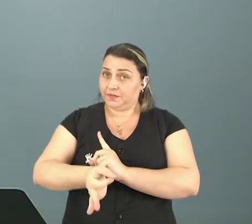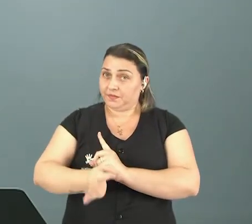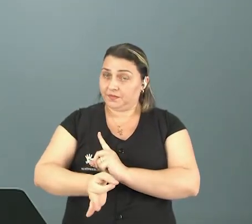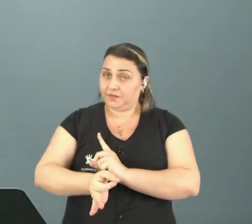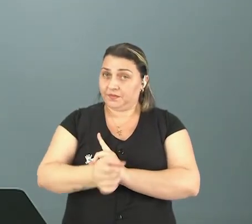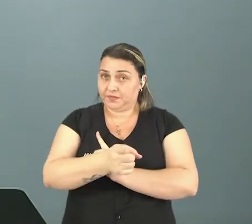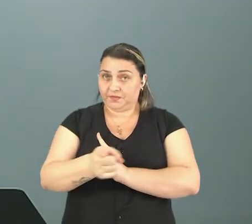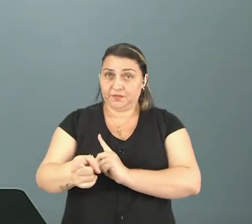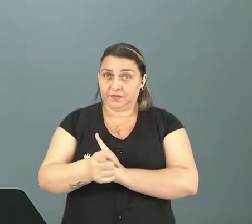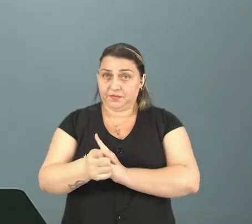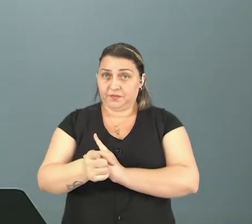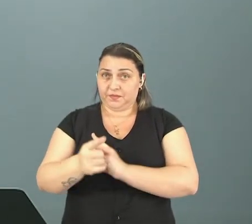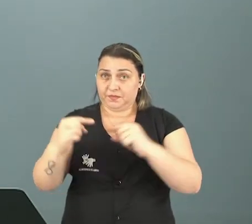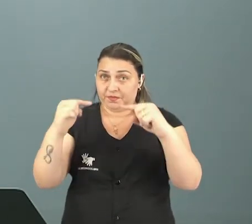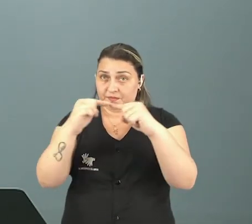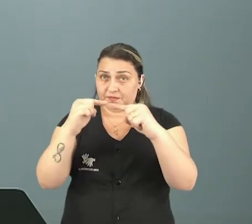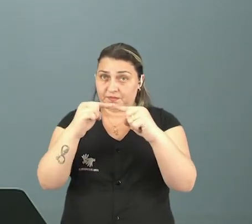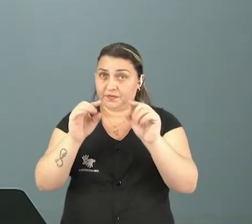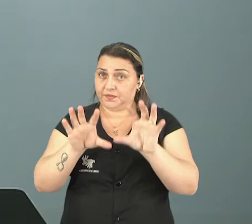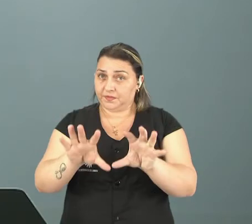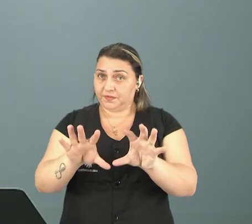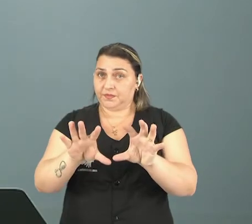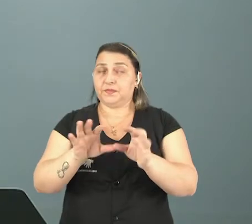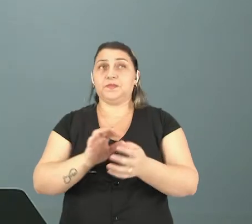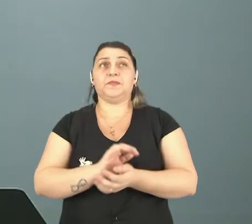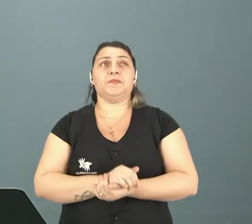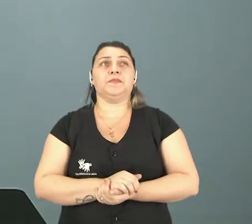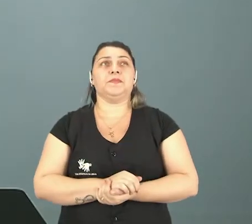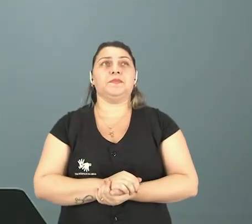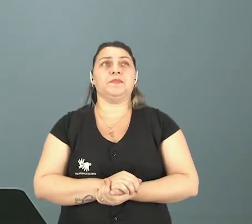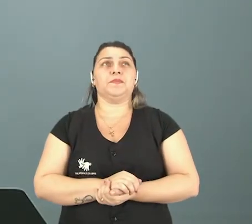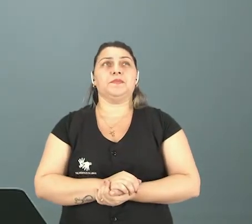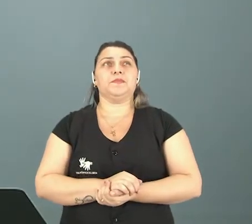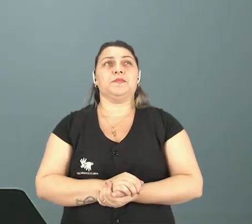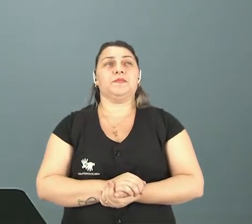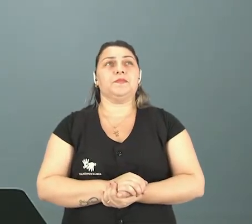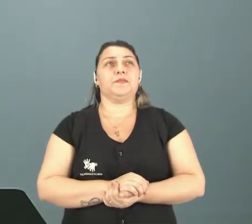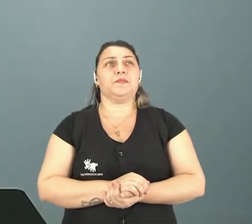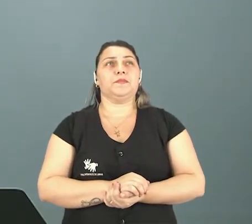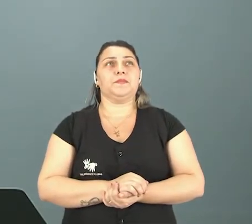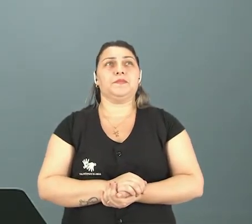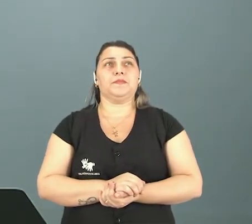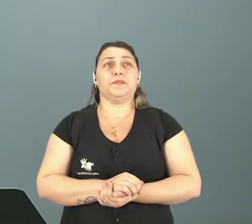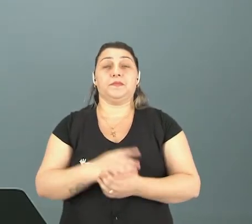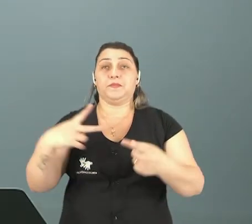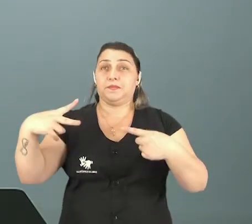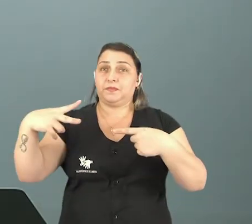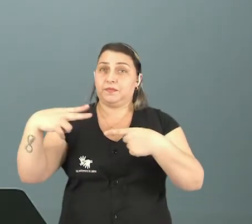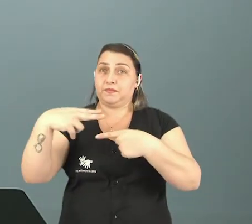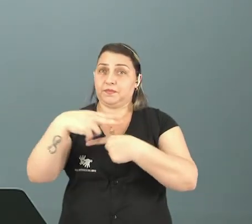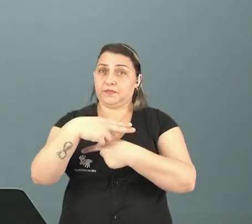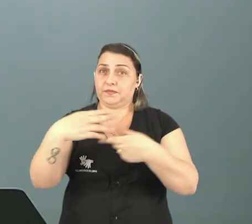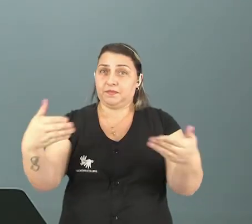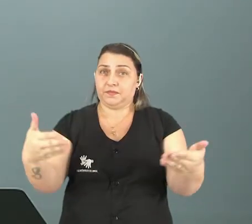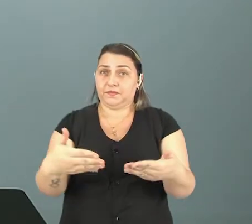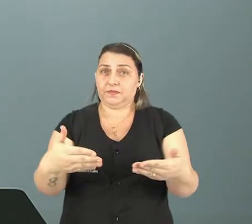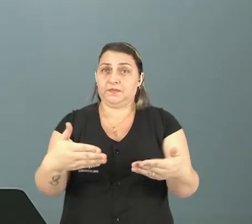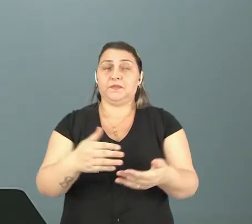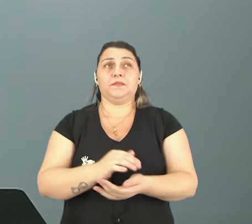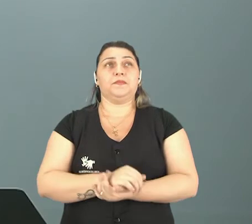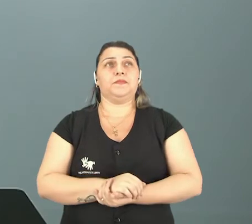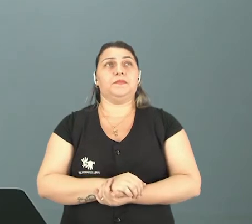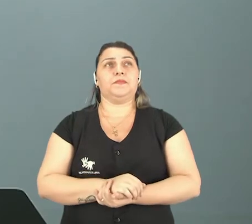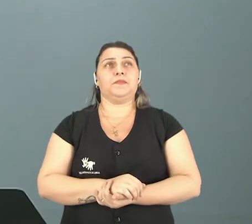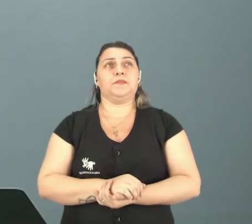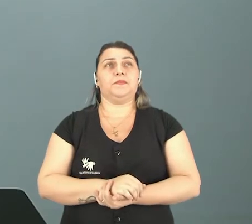isso? Olha como fica certinho, né? Então, eu vou cortar. Cortar